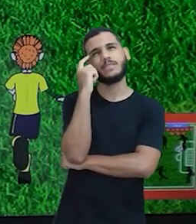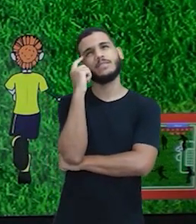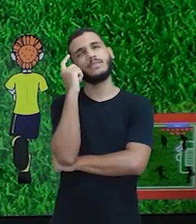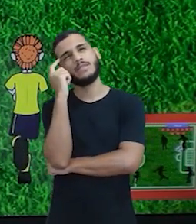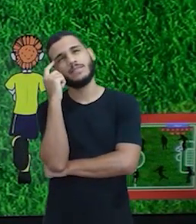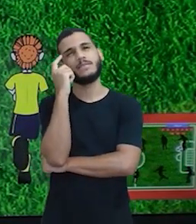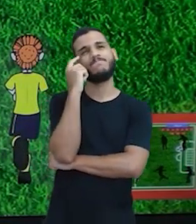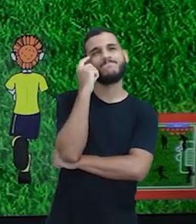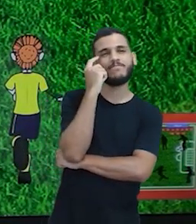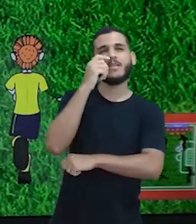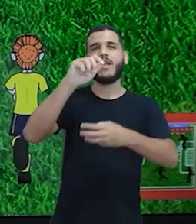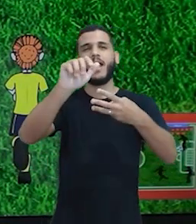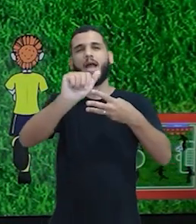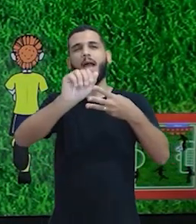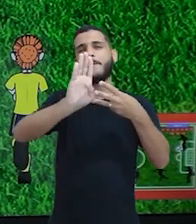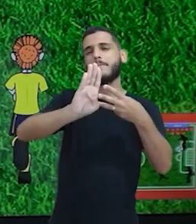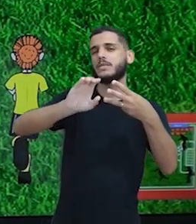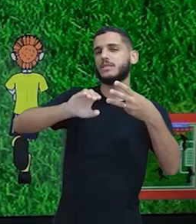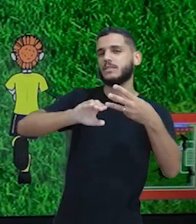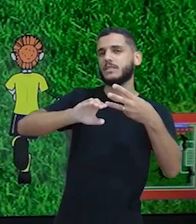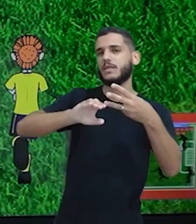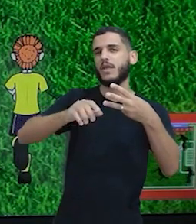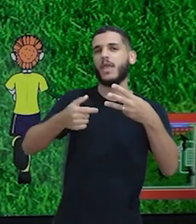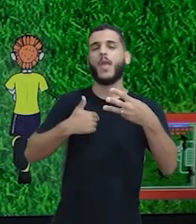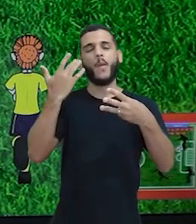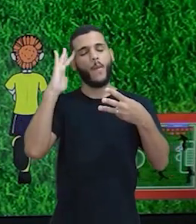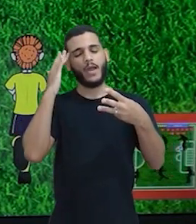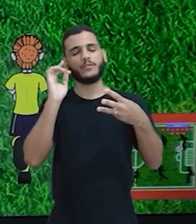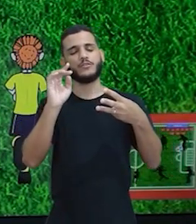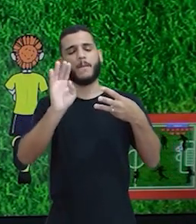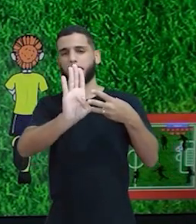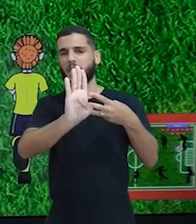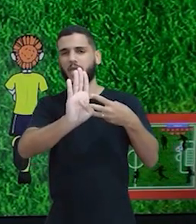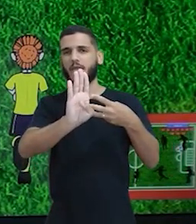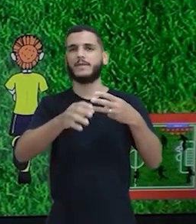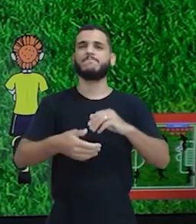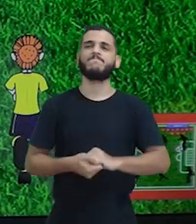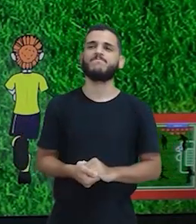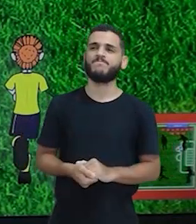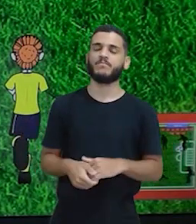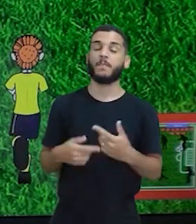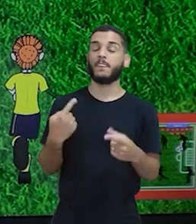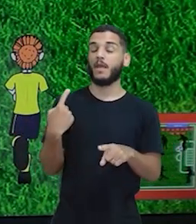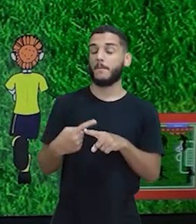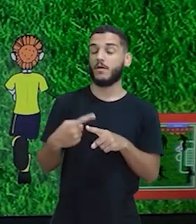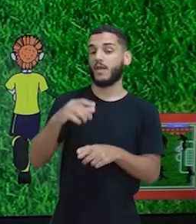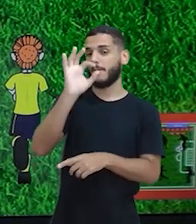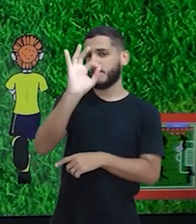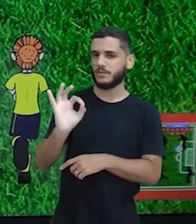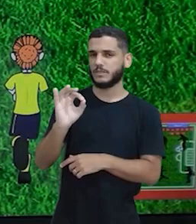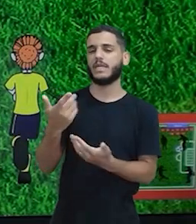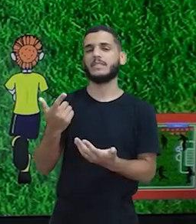letra B letra C vamos de letra B vamos pensar letra B porque porcentagem